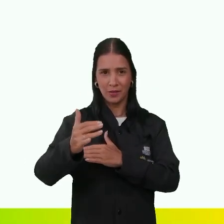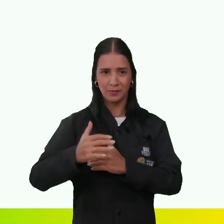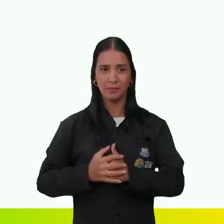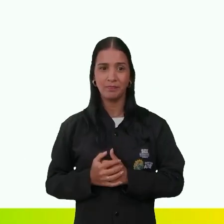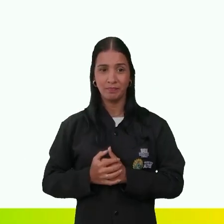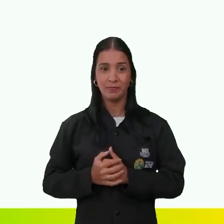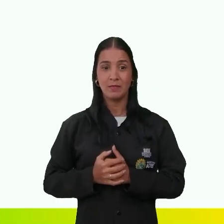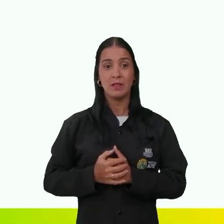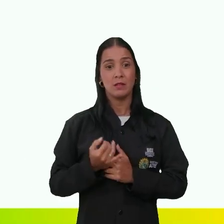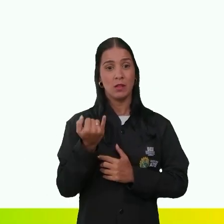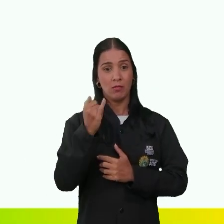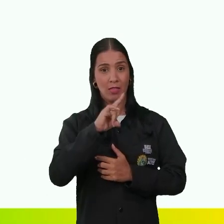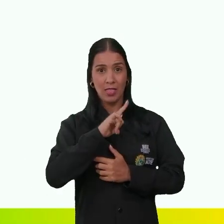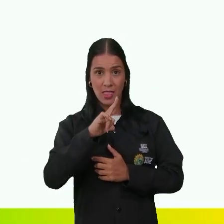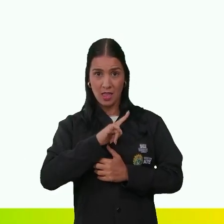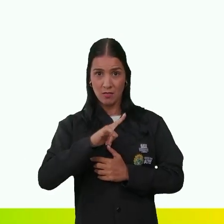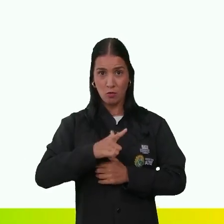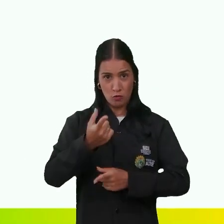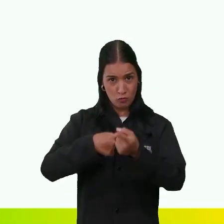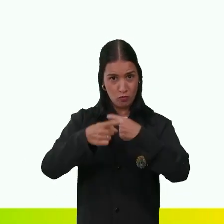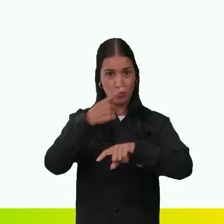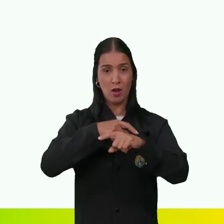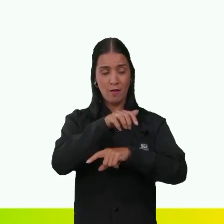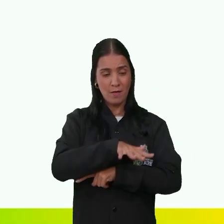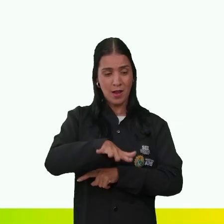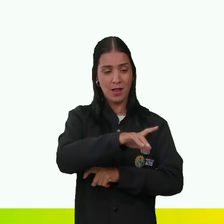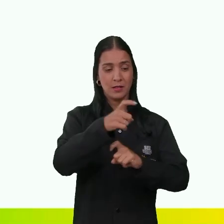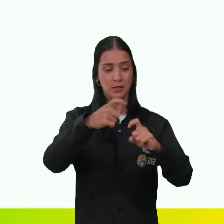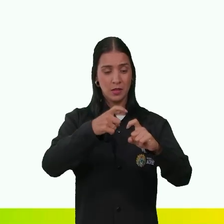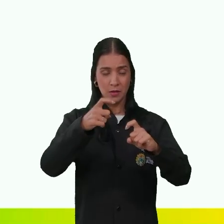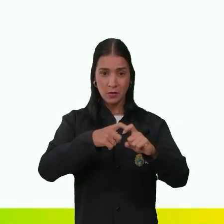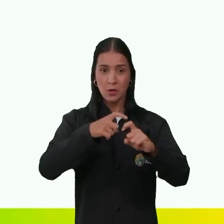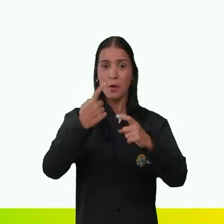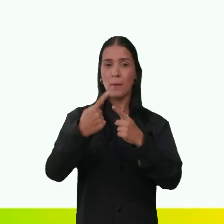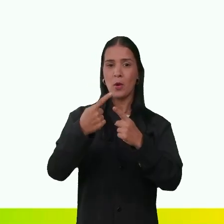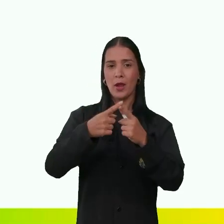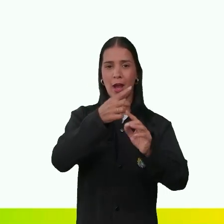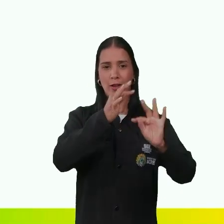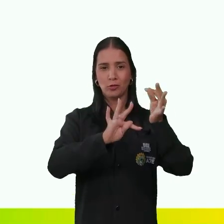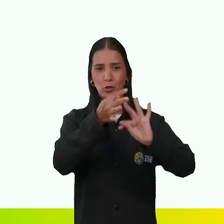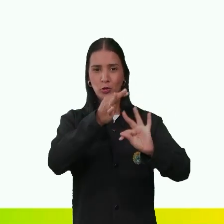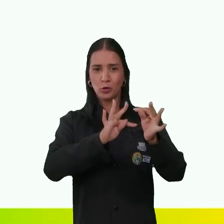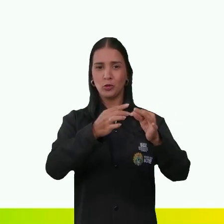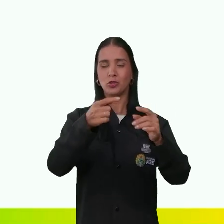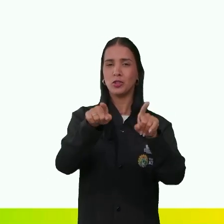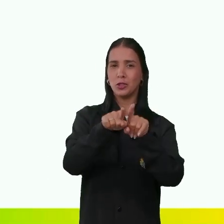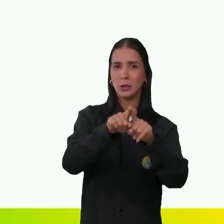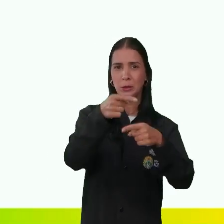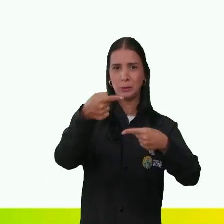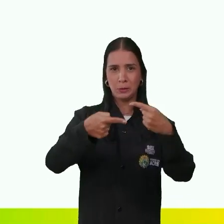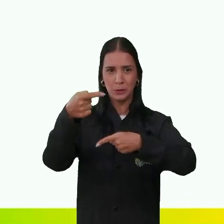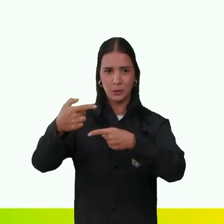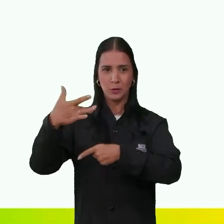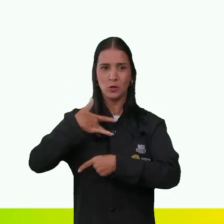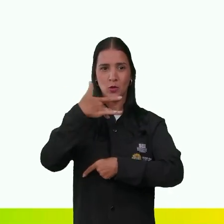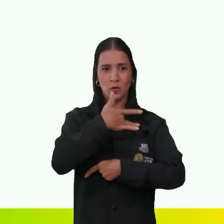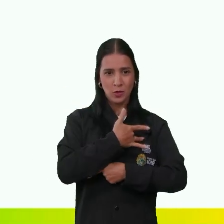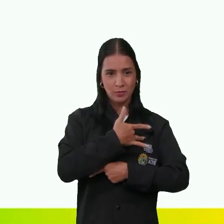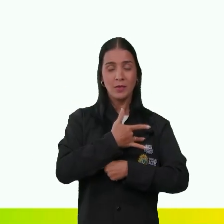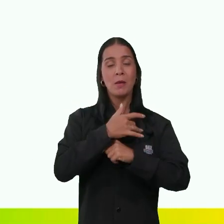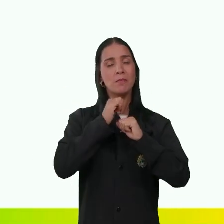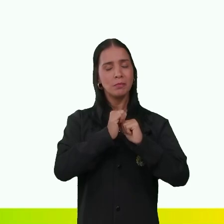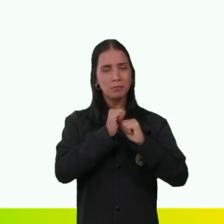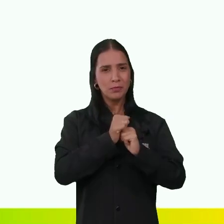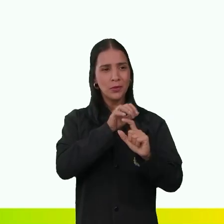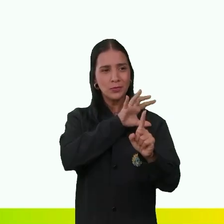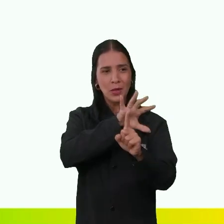na medicina, tecnologia e políticas de saúde, a biopolítica pode contribuir para o